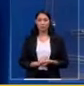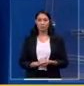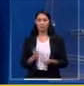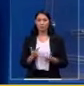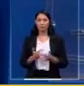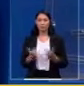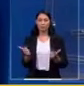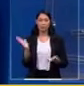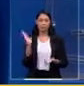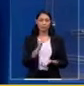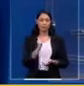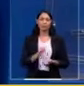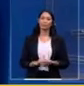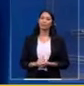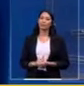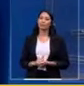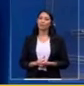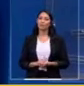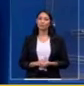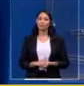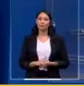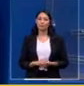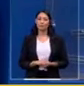sorte chegando para você.